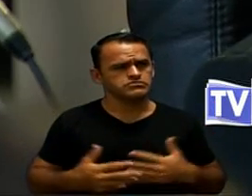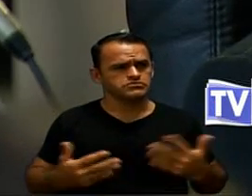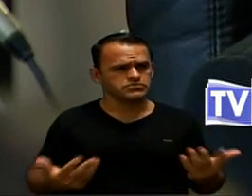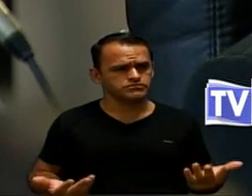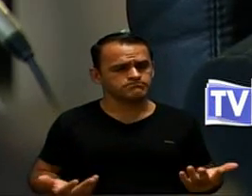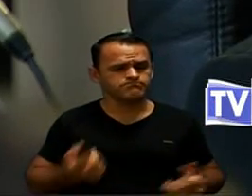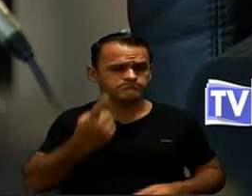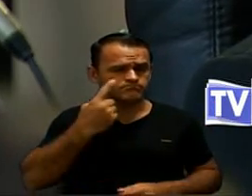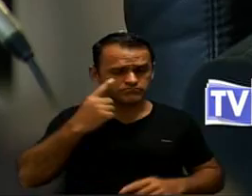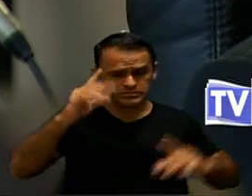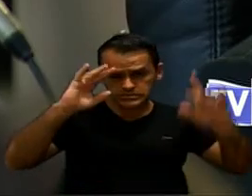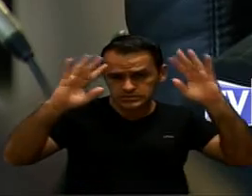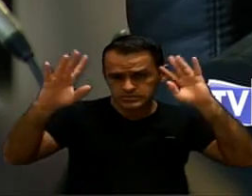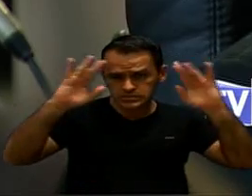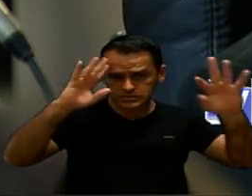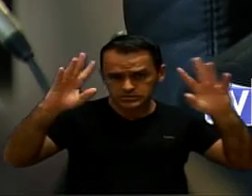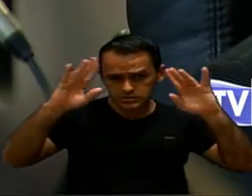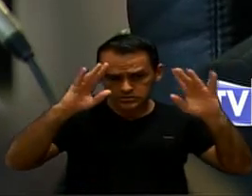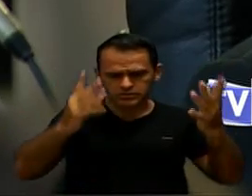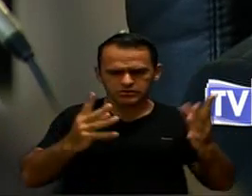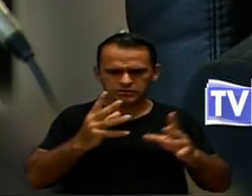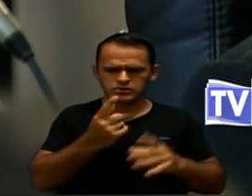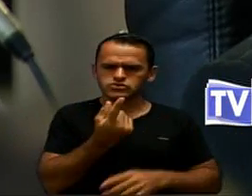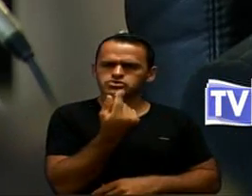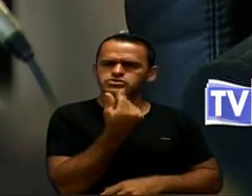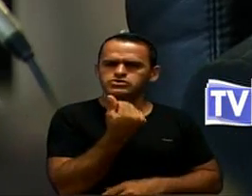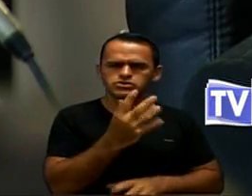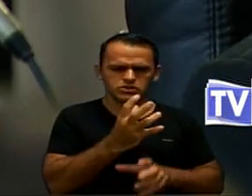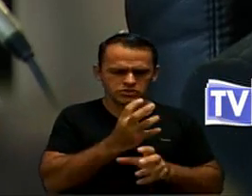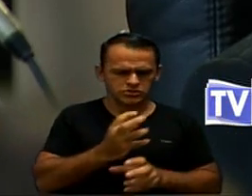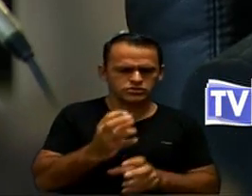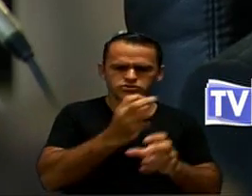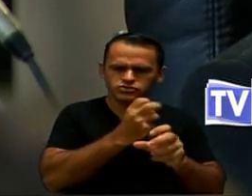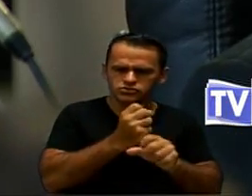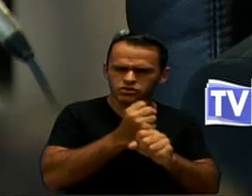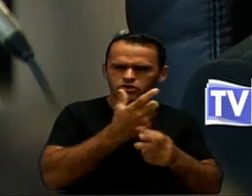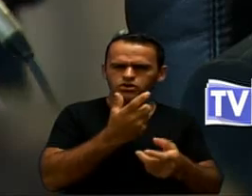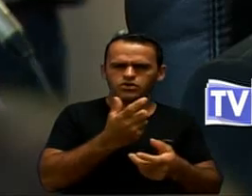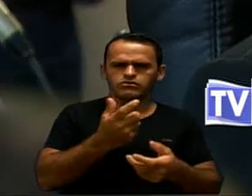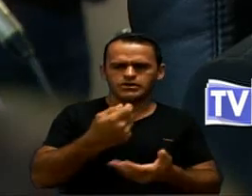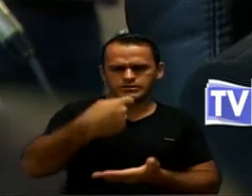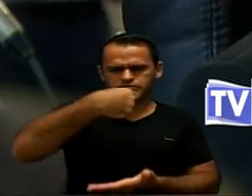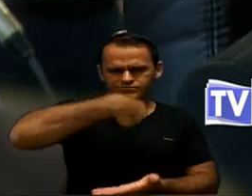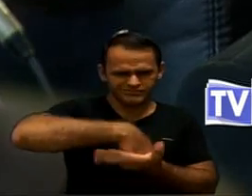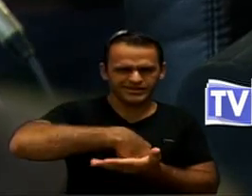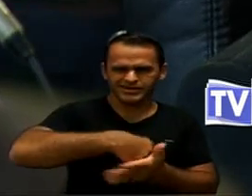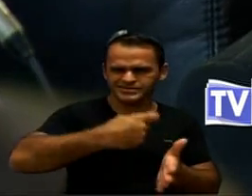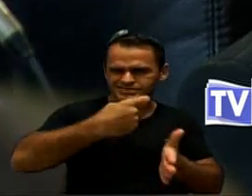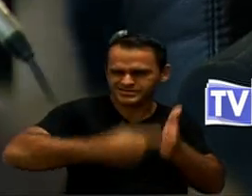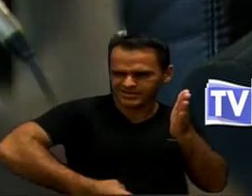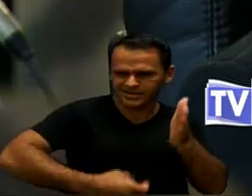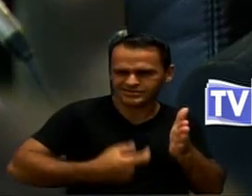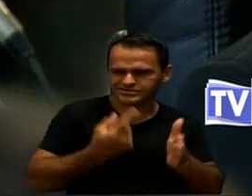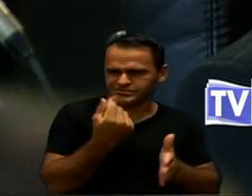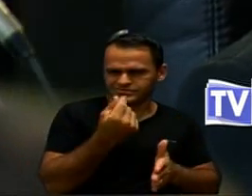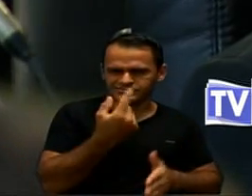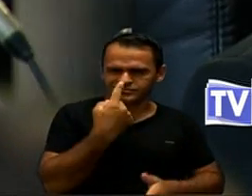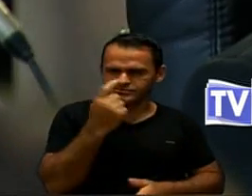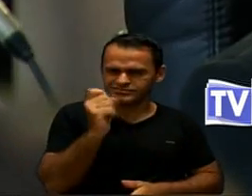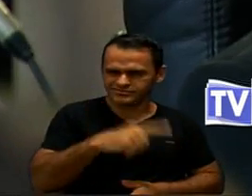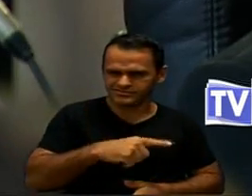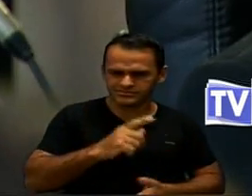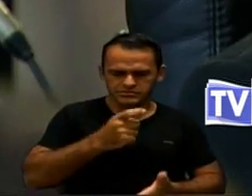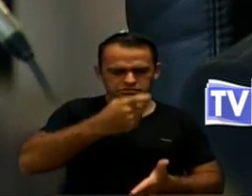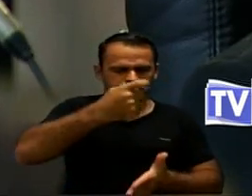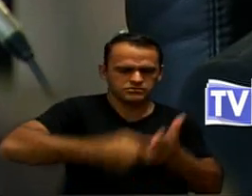ter que rever esses padrões de cálculo de cobrança de lixo. Como Vossa Excelência mesmo colocou, pode